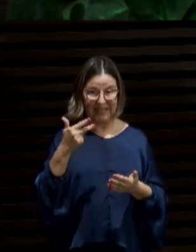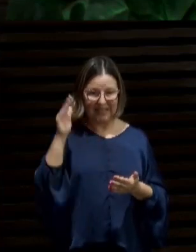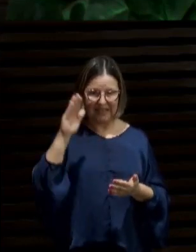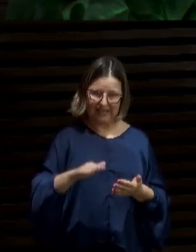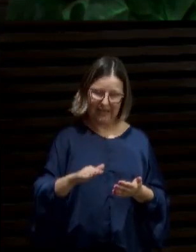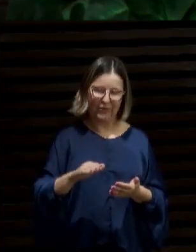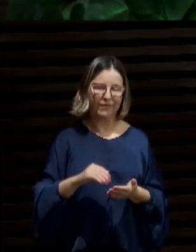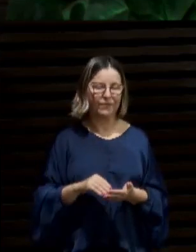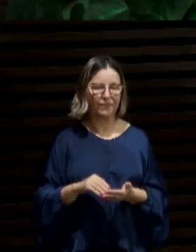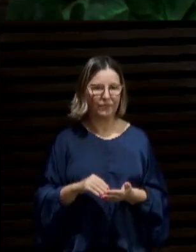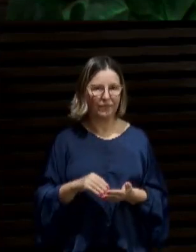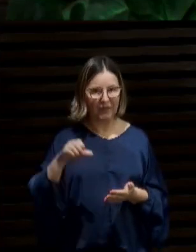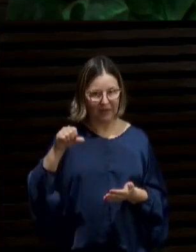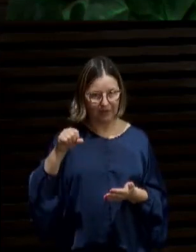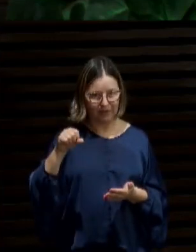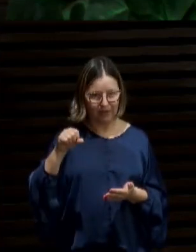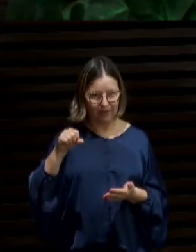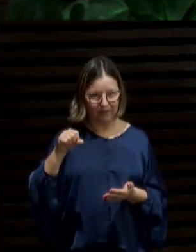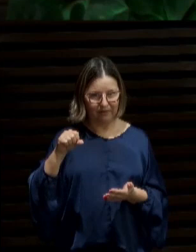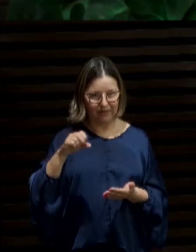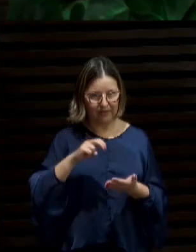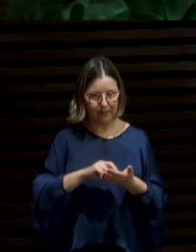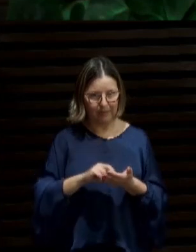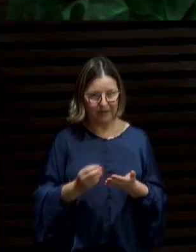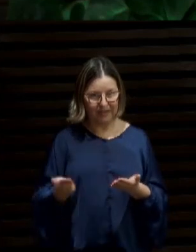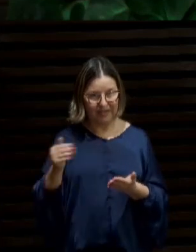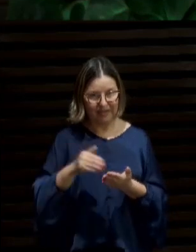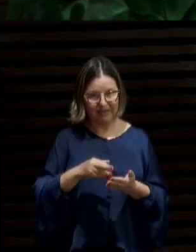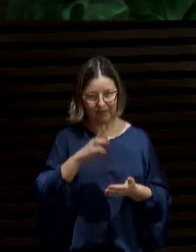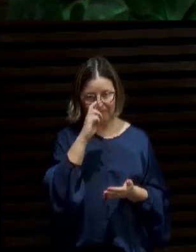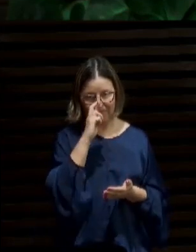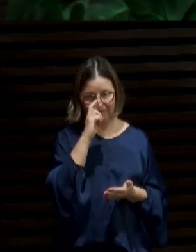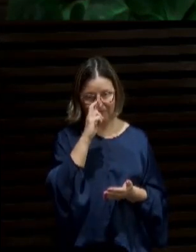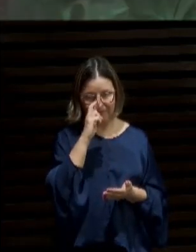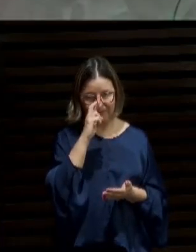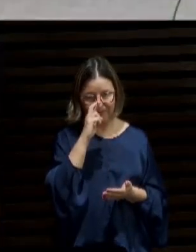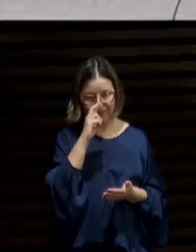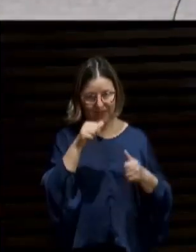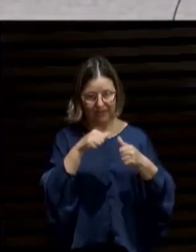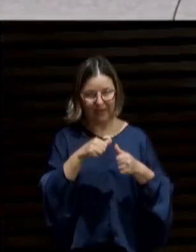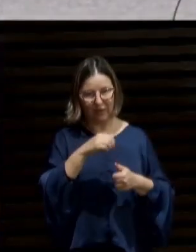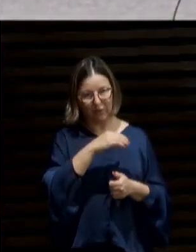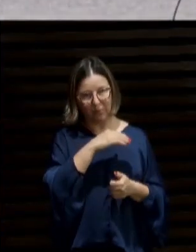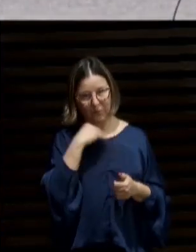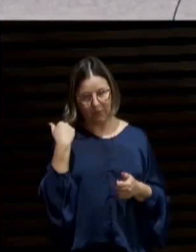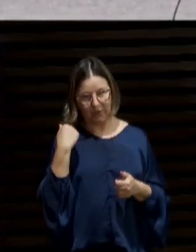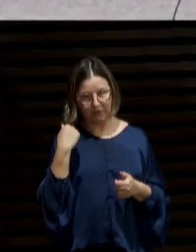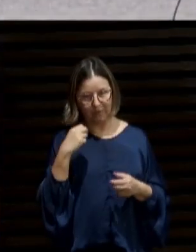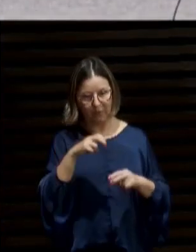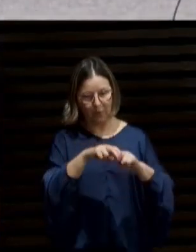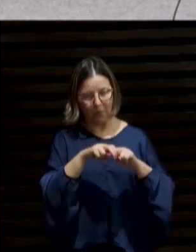das 9 da manhã até ao meio-dia, Ele estava morrendo em nosso